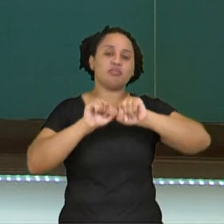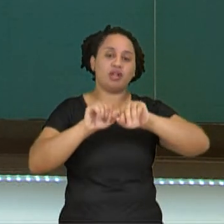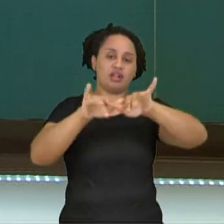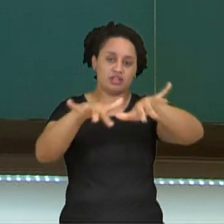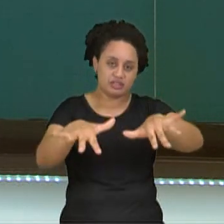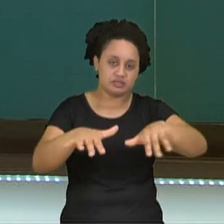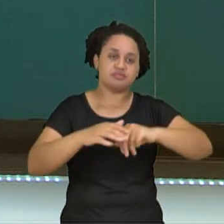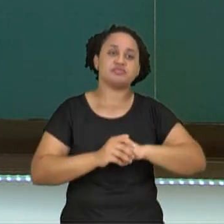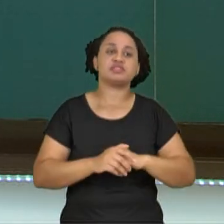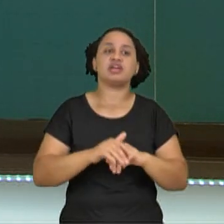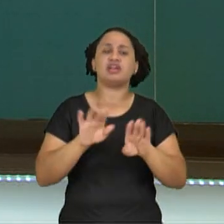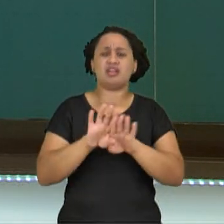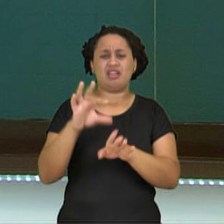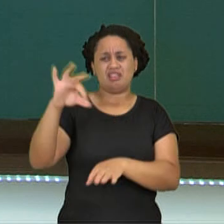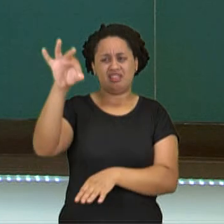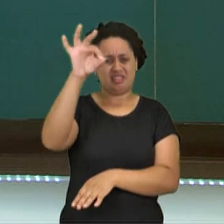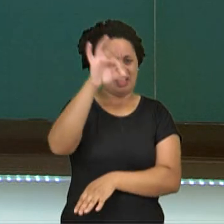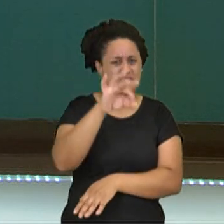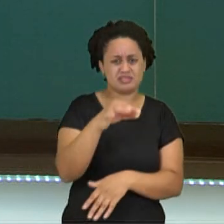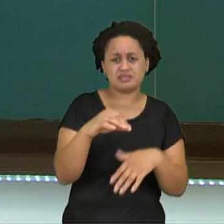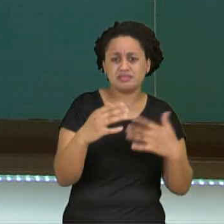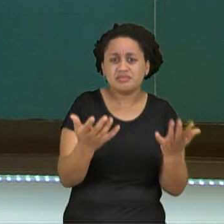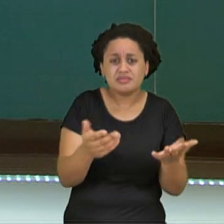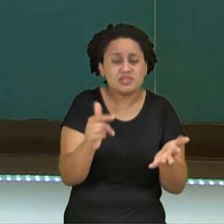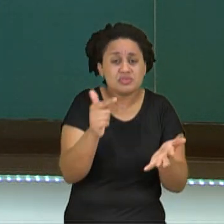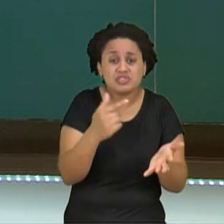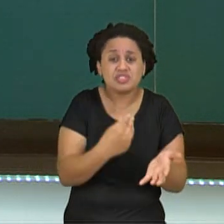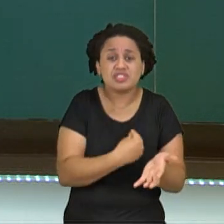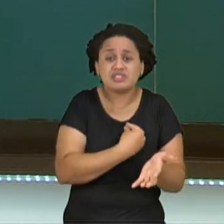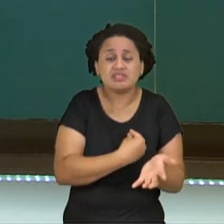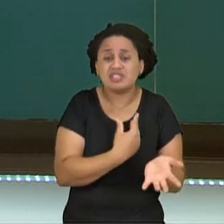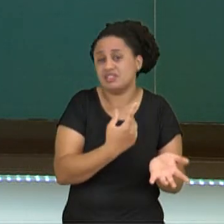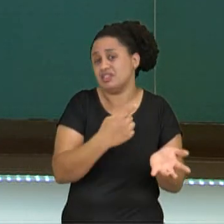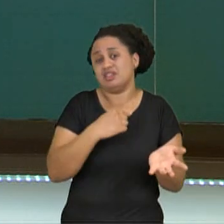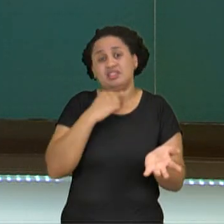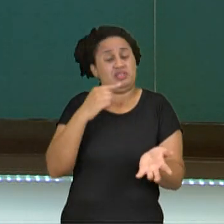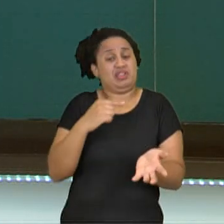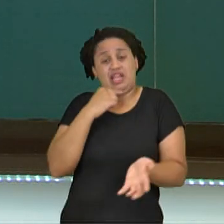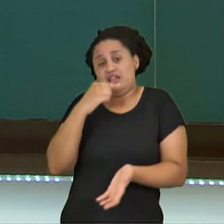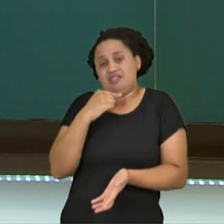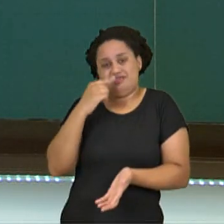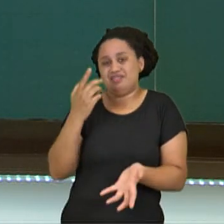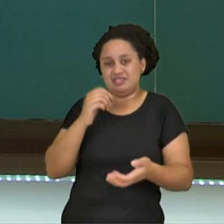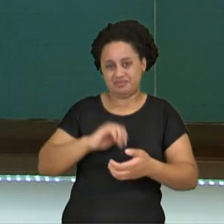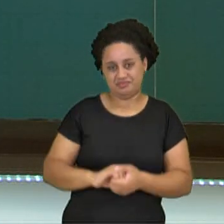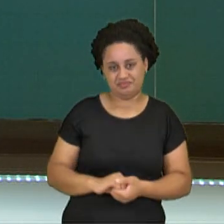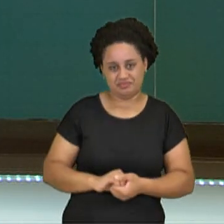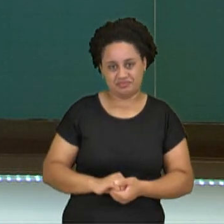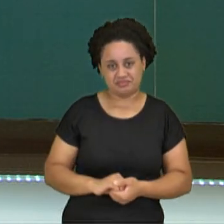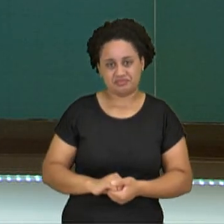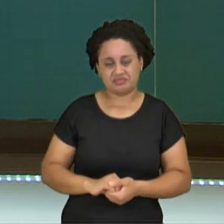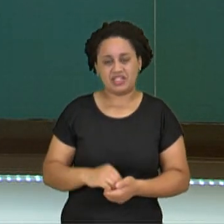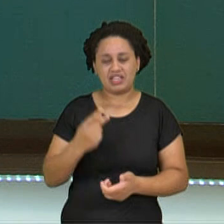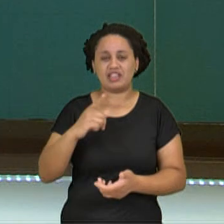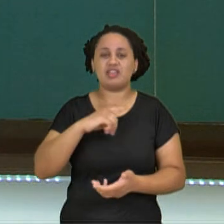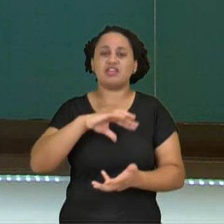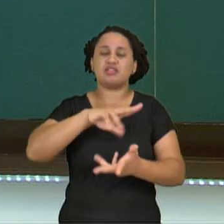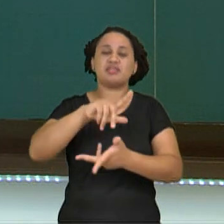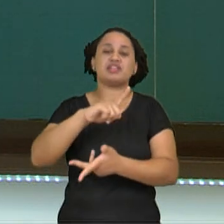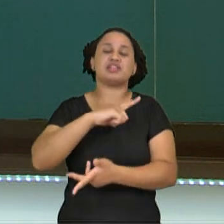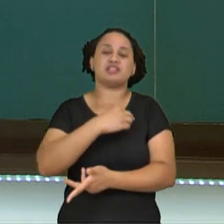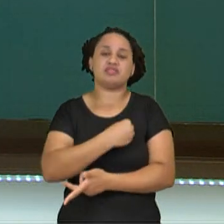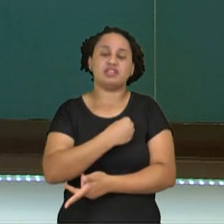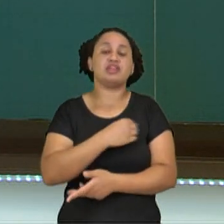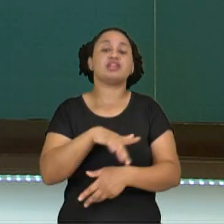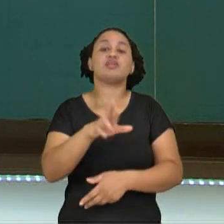E grande população de insetos, as condições eram tão adversas que não poderia ter vida no nosso planeta. Então,